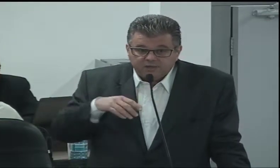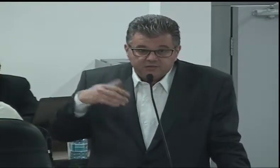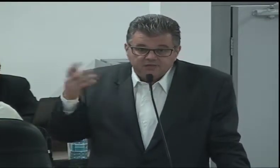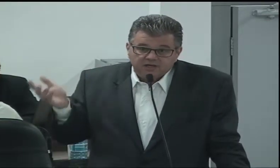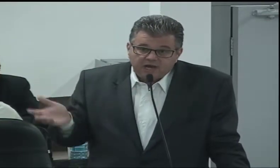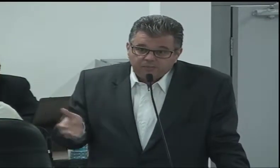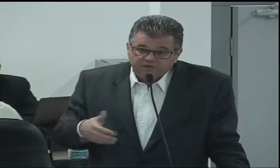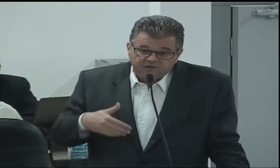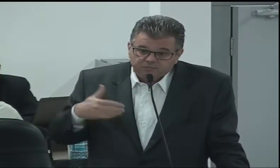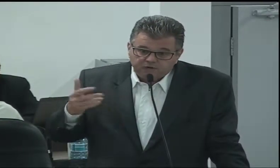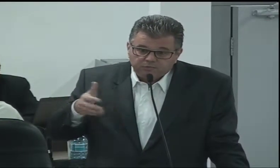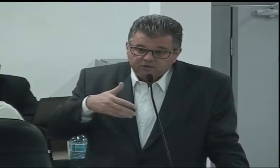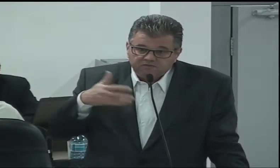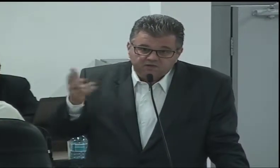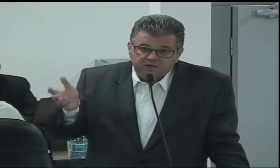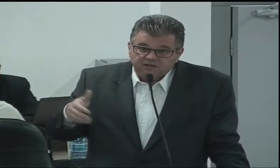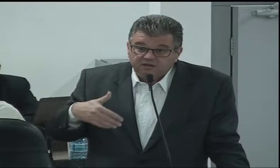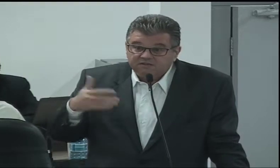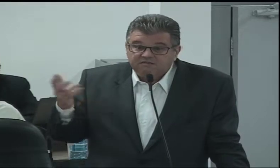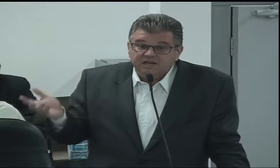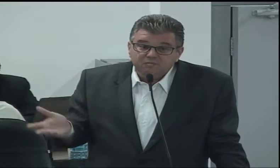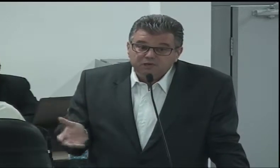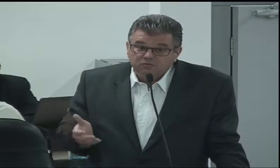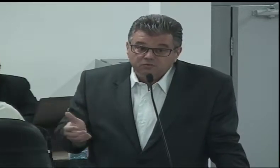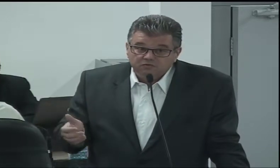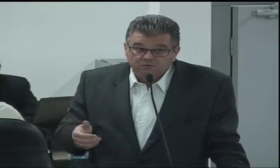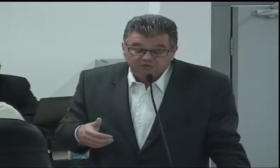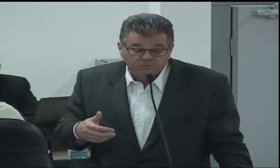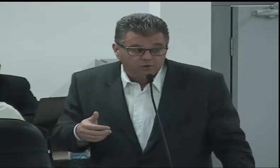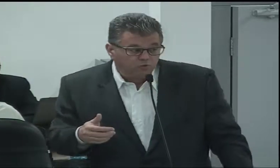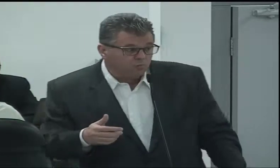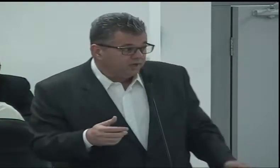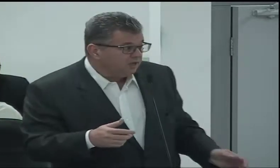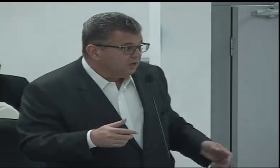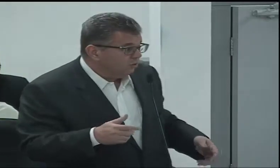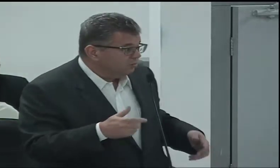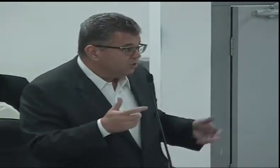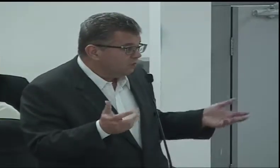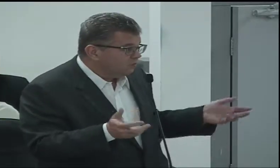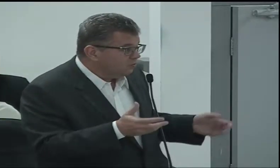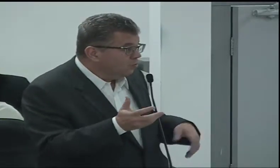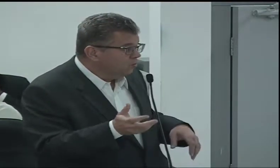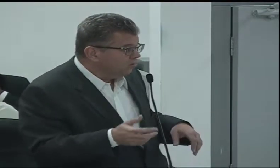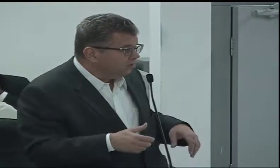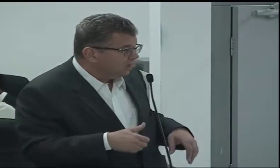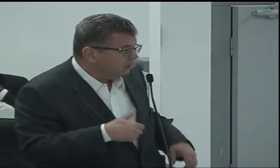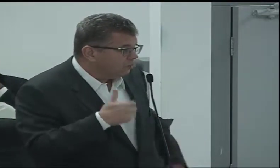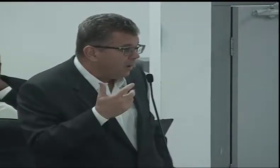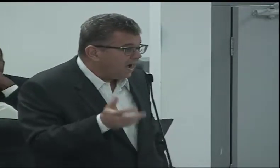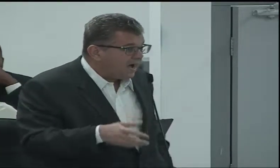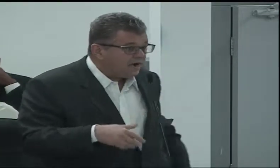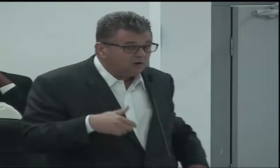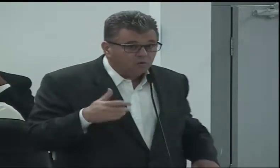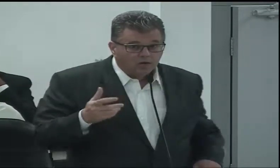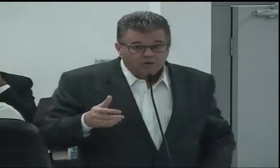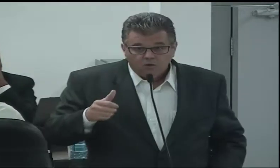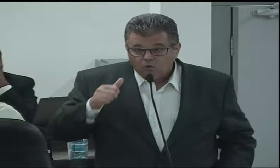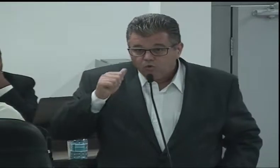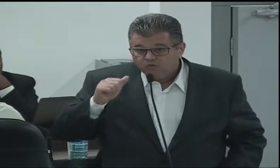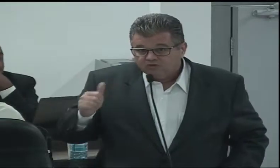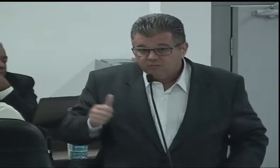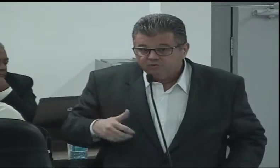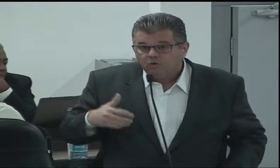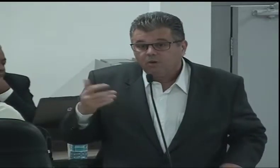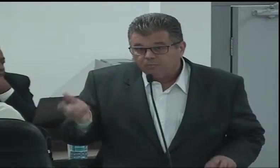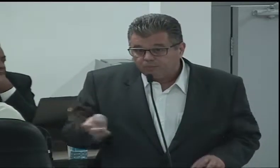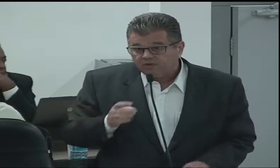a hepatite A, por exemplo, ela pode ser através de alimentos, né? Você pode comer objetos crus, né? Tomar água ou